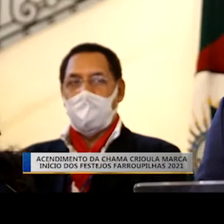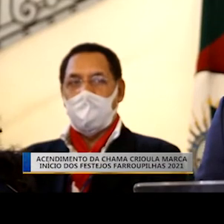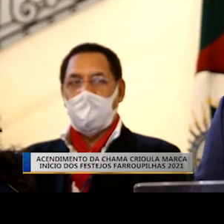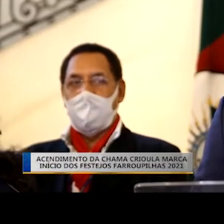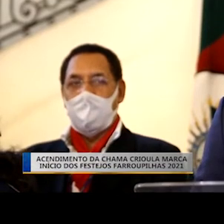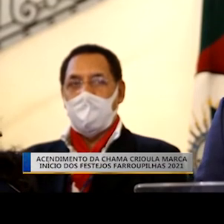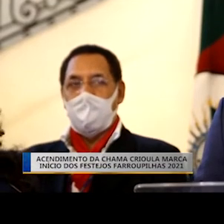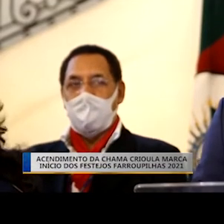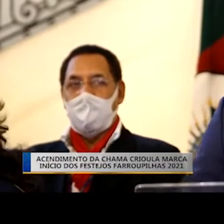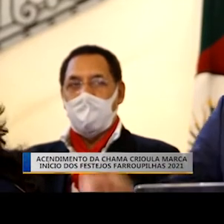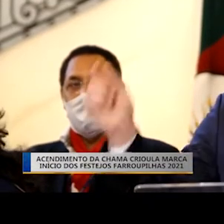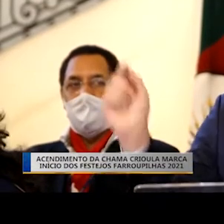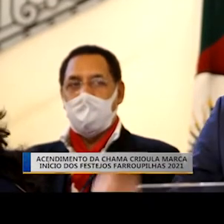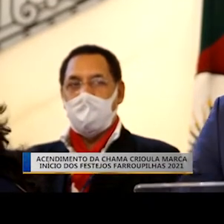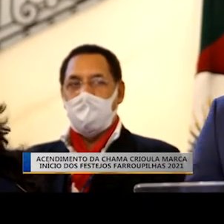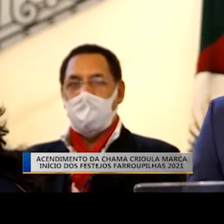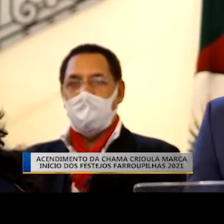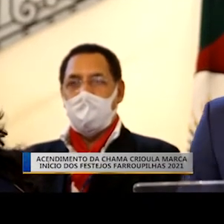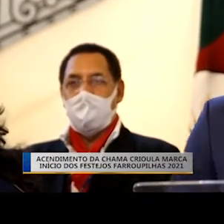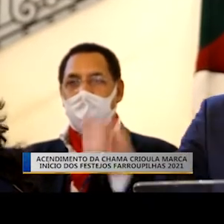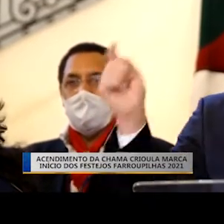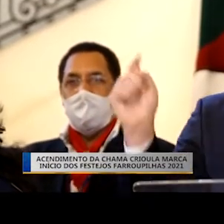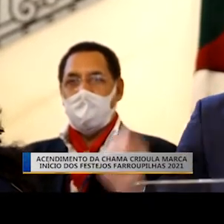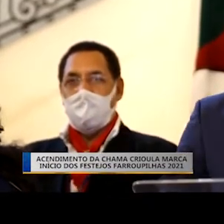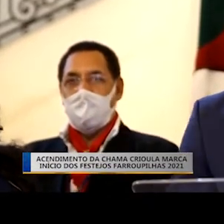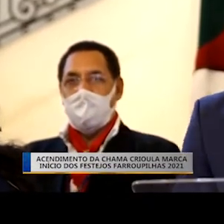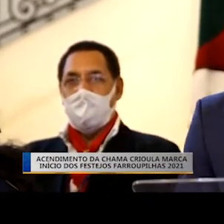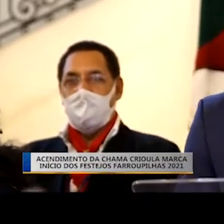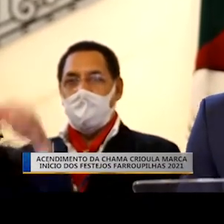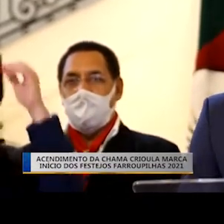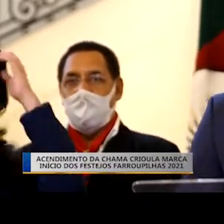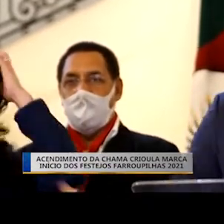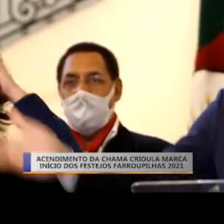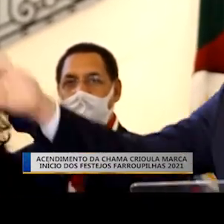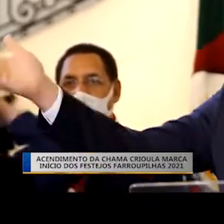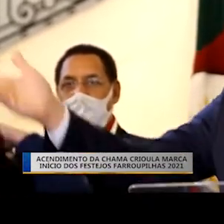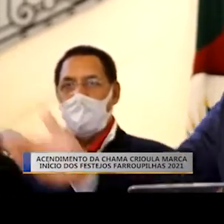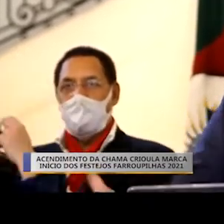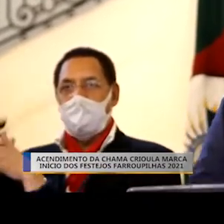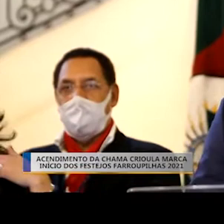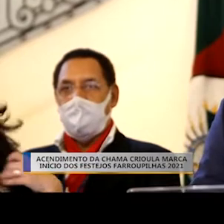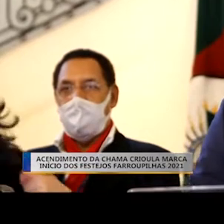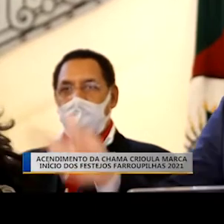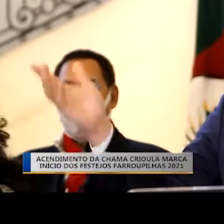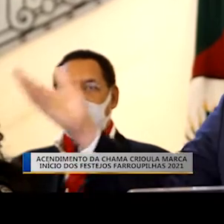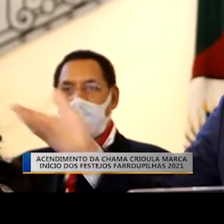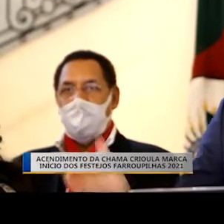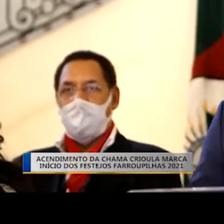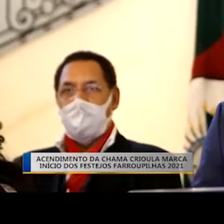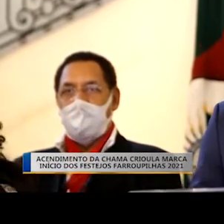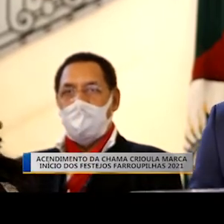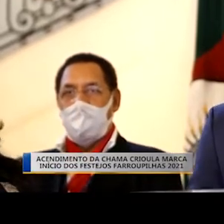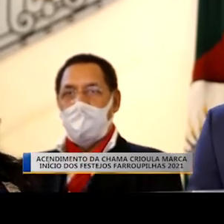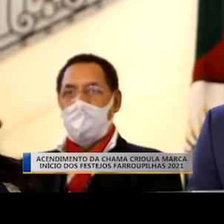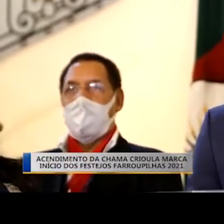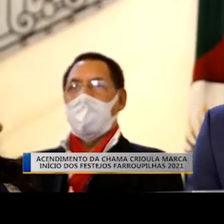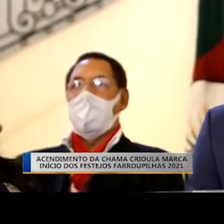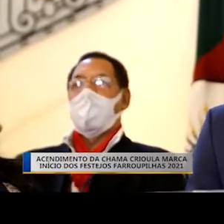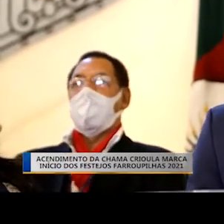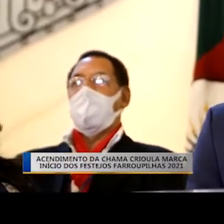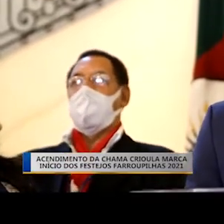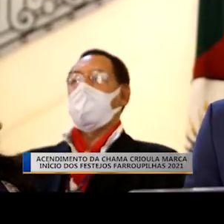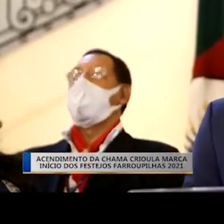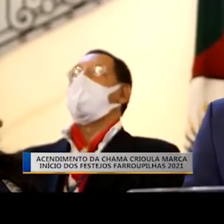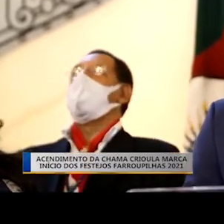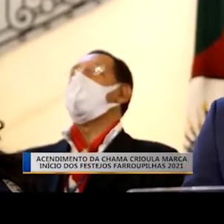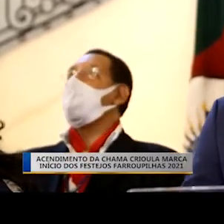suas contas pagas em dia, obras que são feitas, investimentos históricos que acontecem, como a Bia falou, inclusive na cultura, com